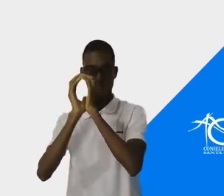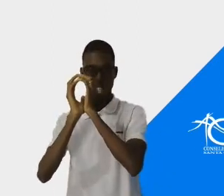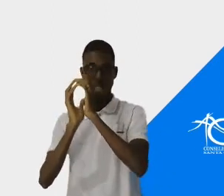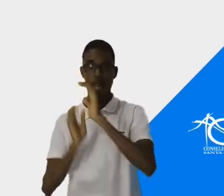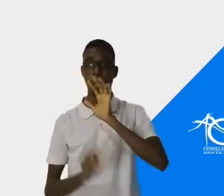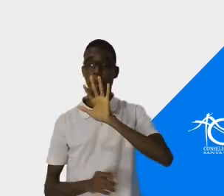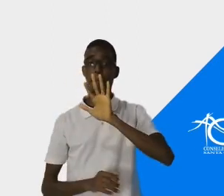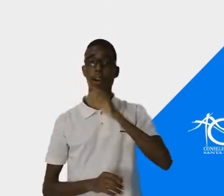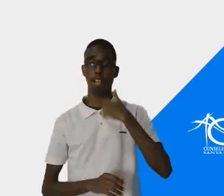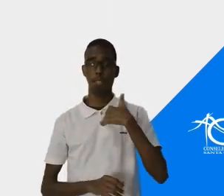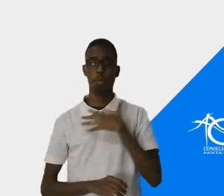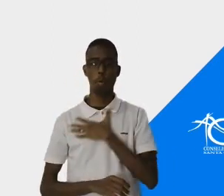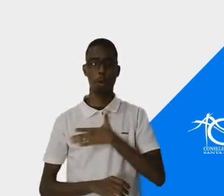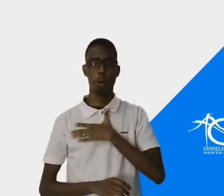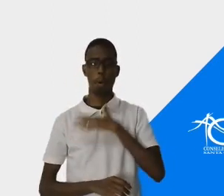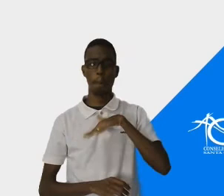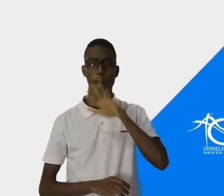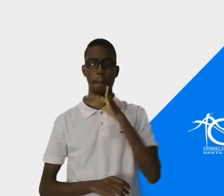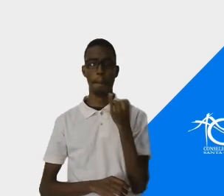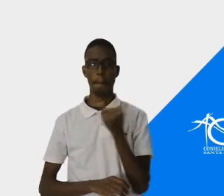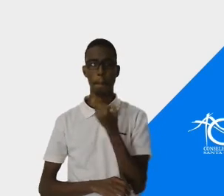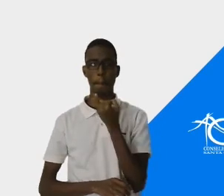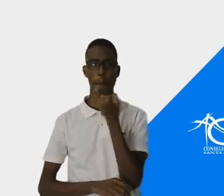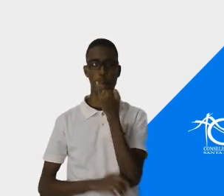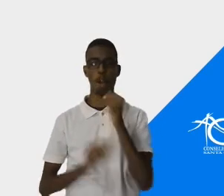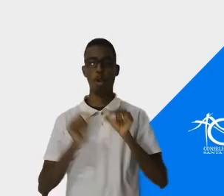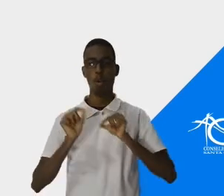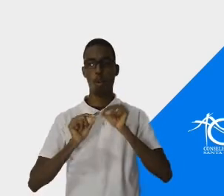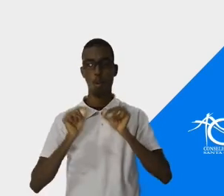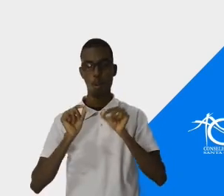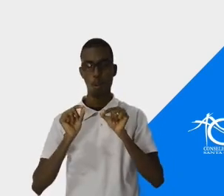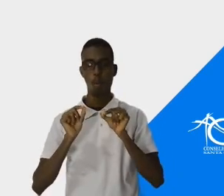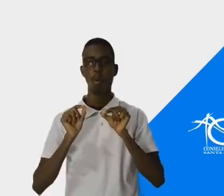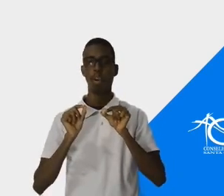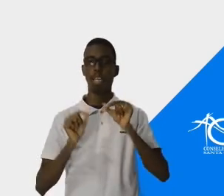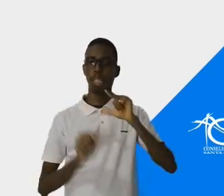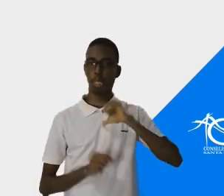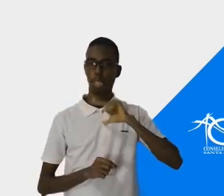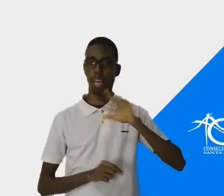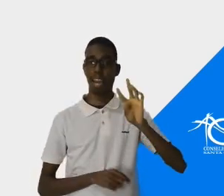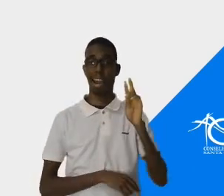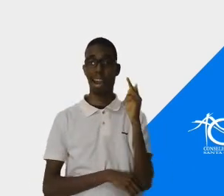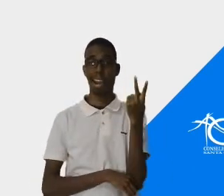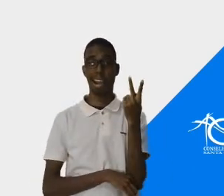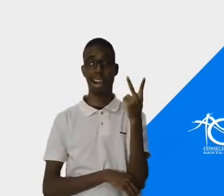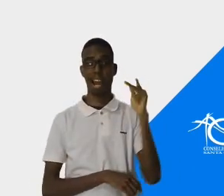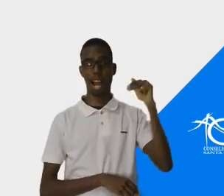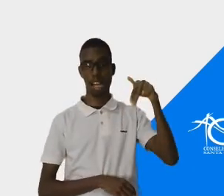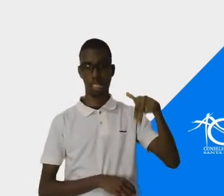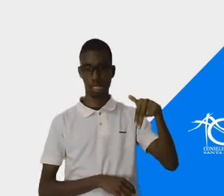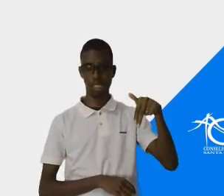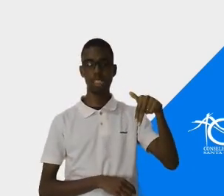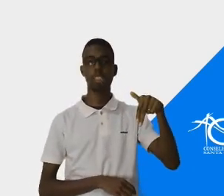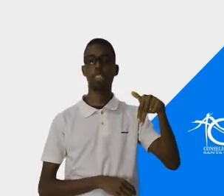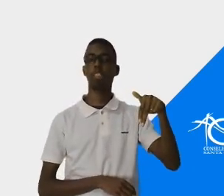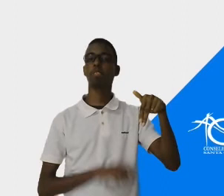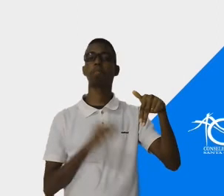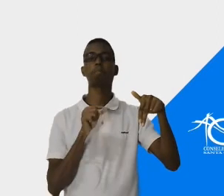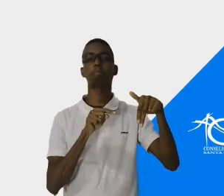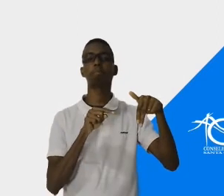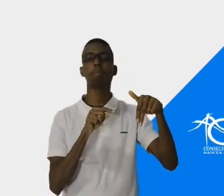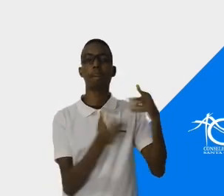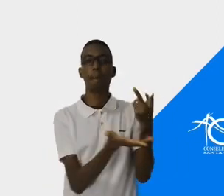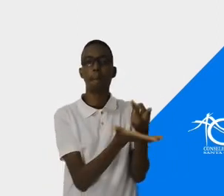e altamente emblemático é o caso HM, né, que foi um paciente que ele morreu